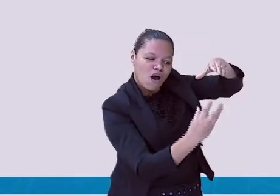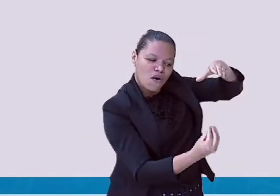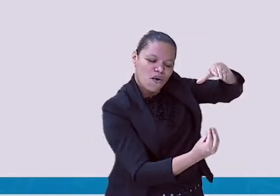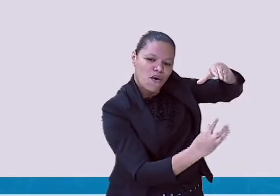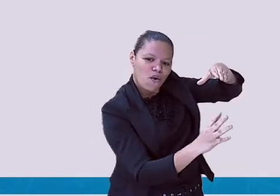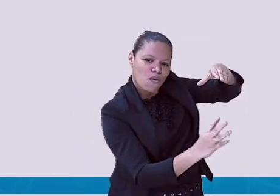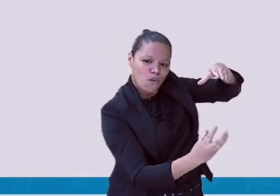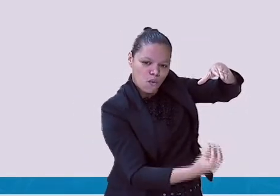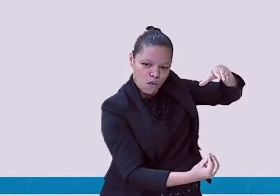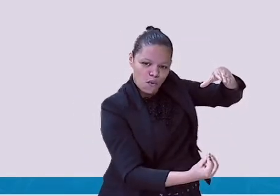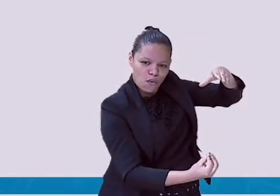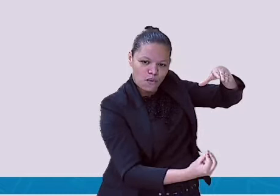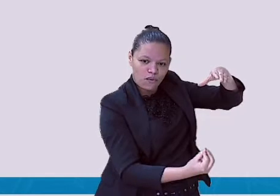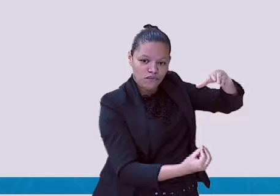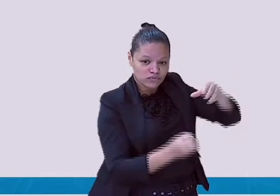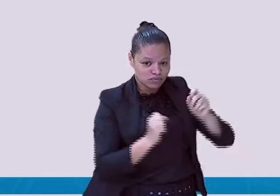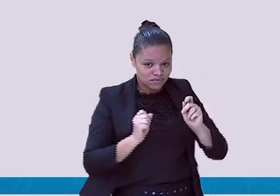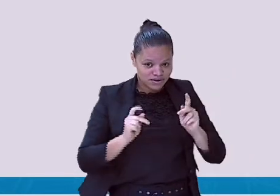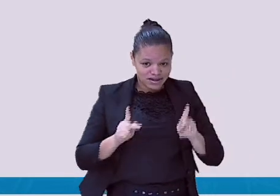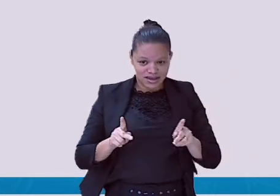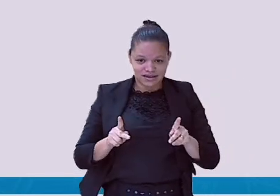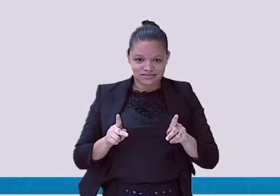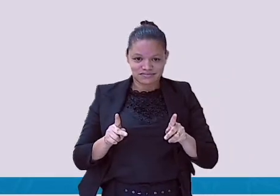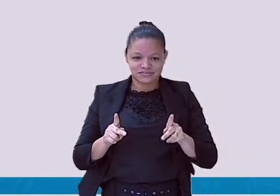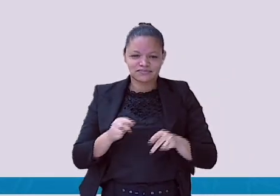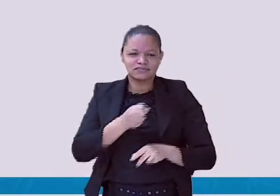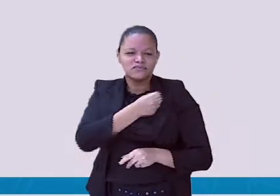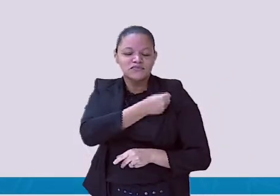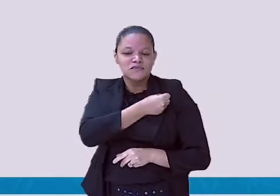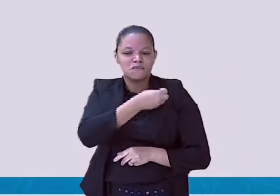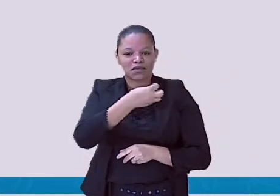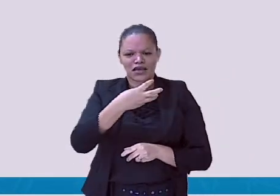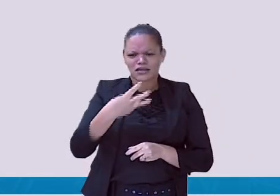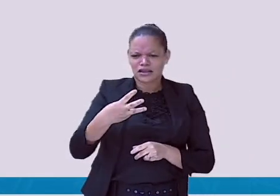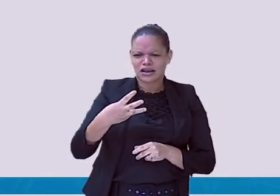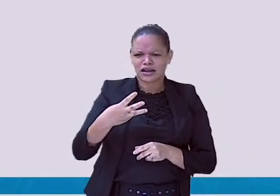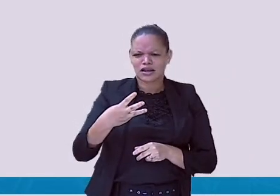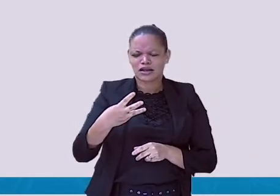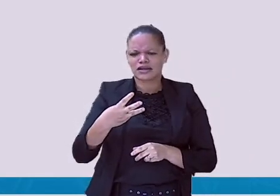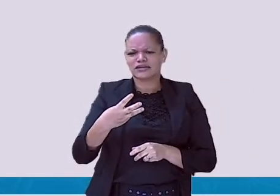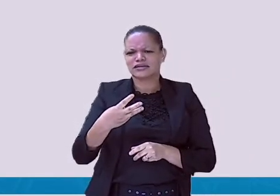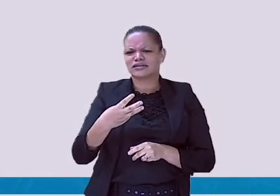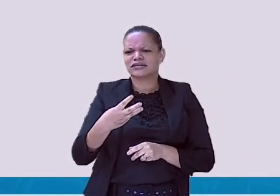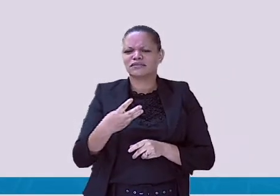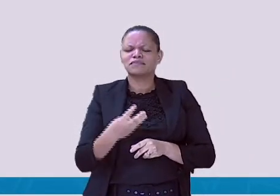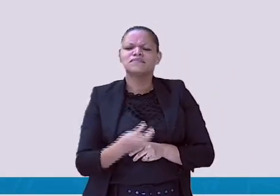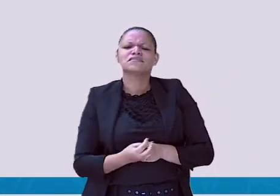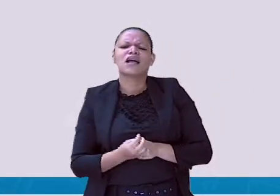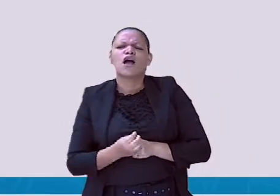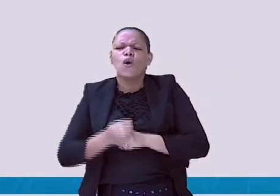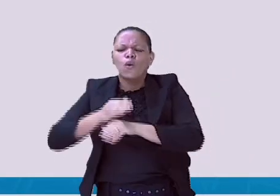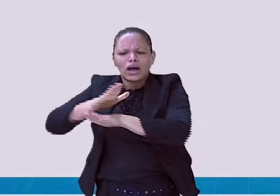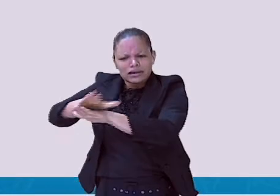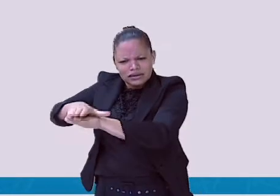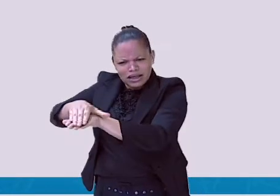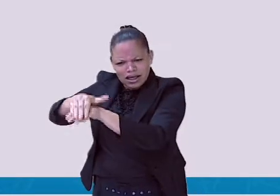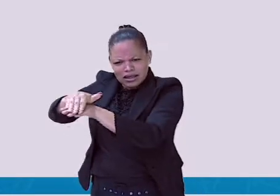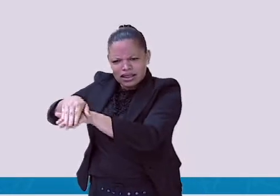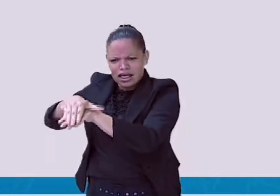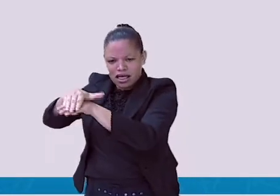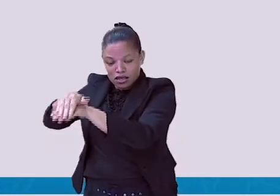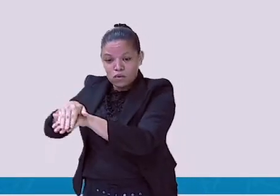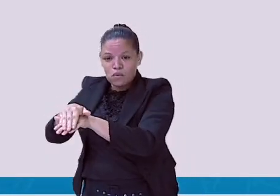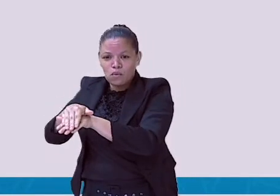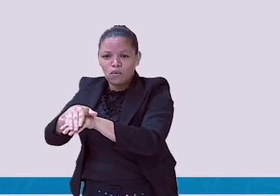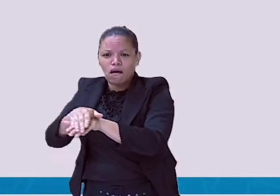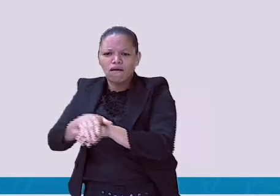3. Quanto tempo as tartarugas demoram para nascer? Aí a informação aí que foi dada lá